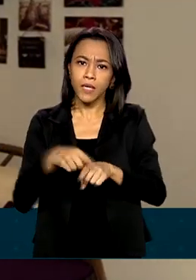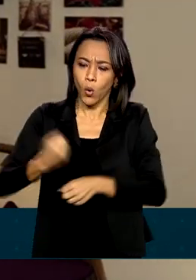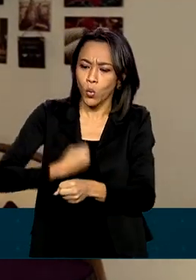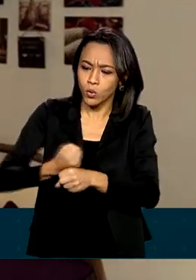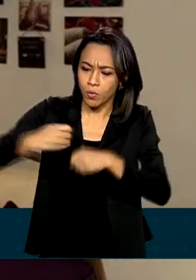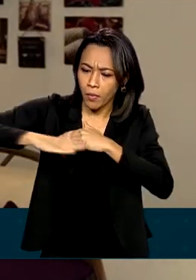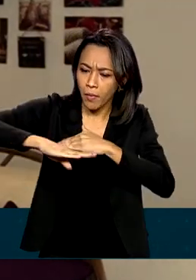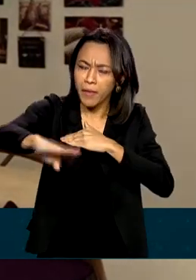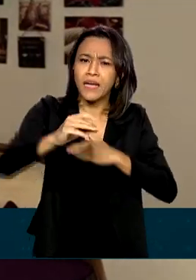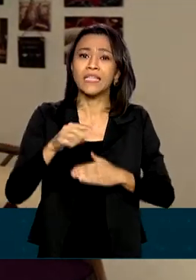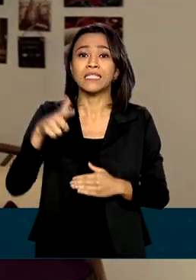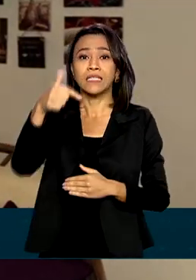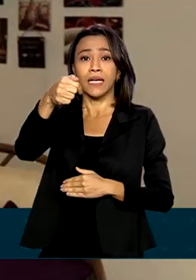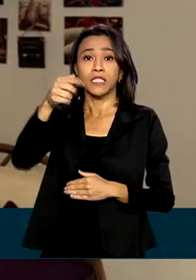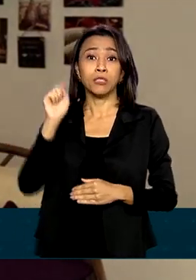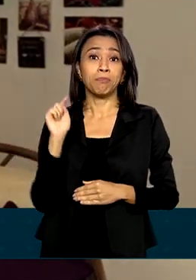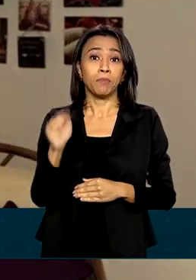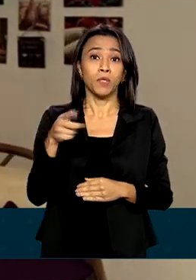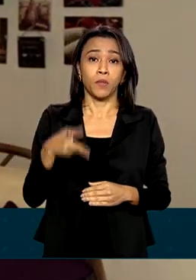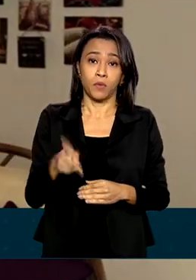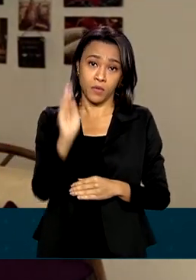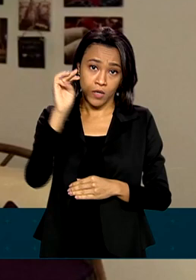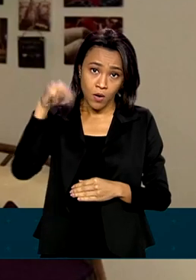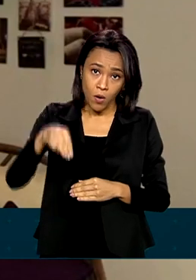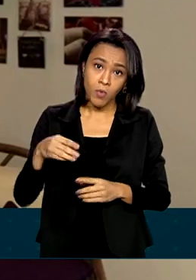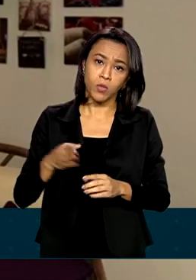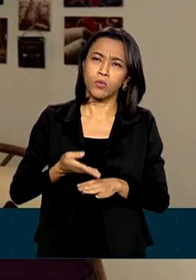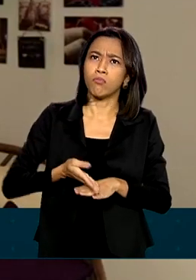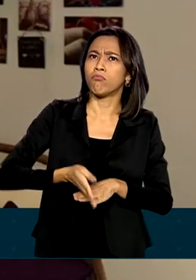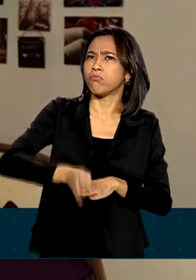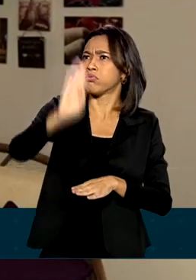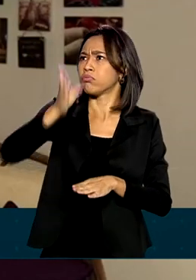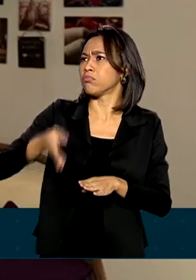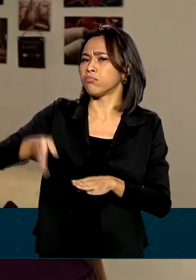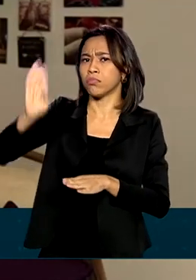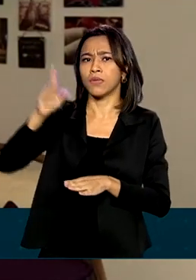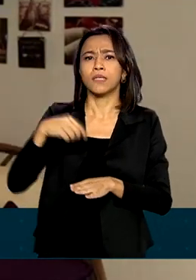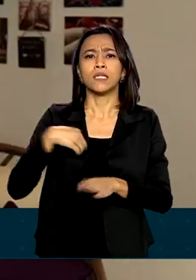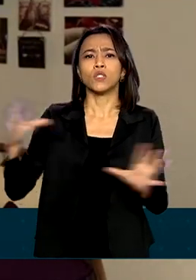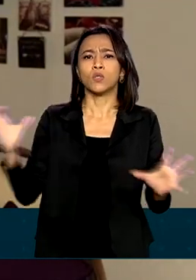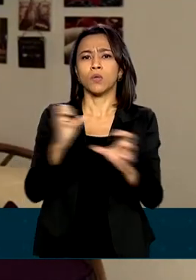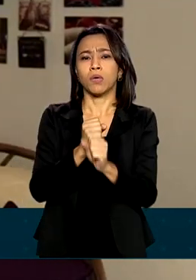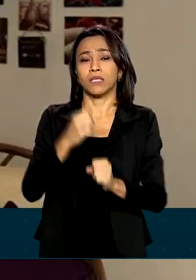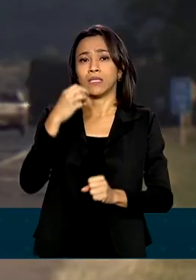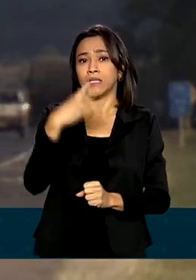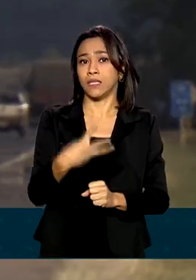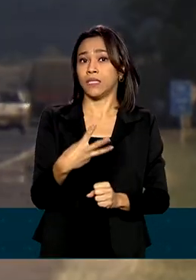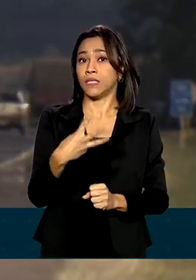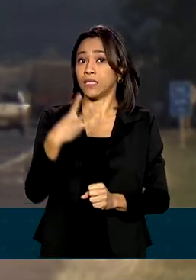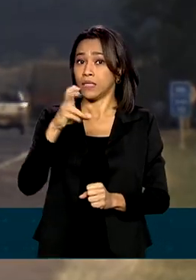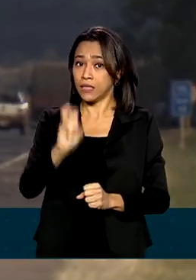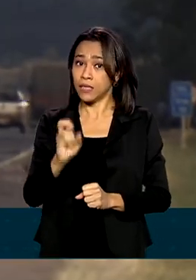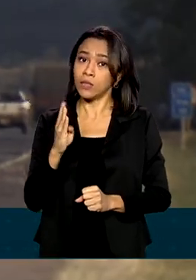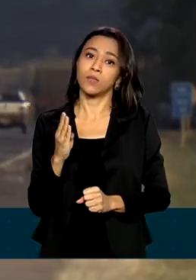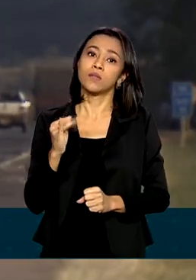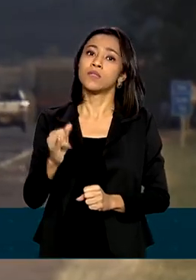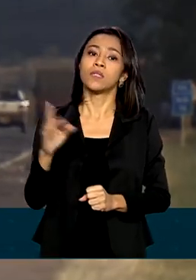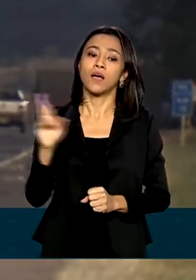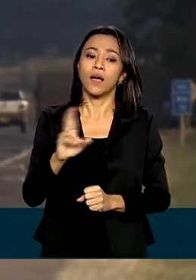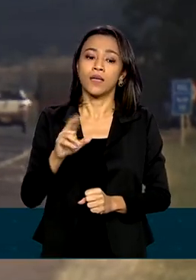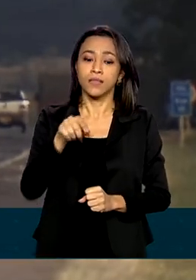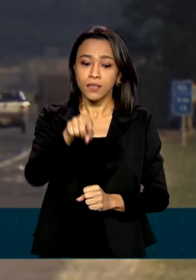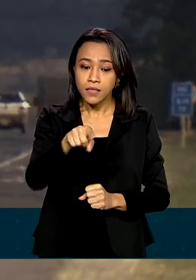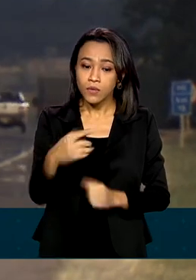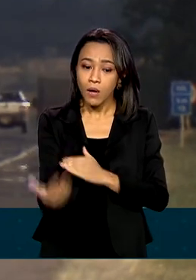7 mil quilômetros de rodovias, a um custo de 35 bilhões de reais. E o aplicativo ajuda